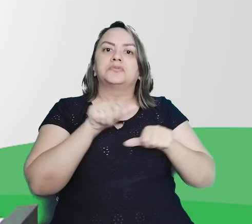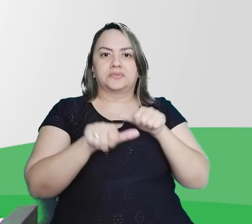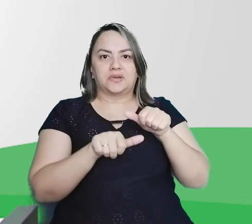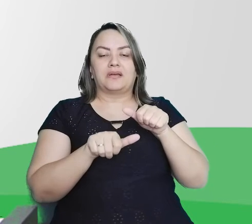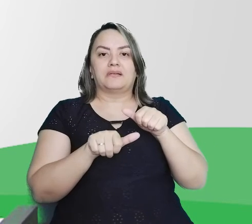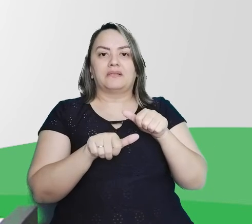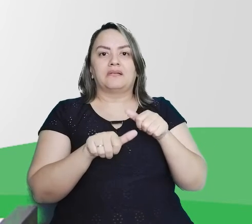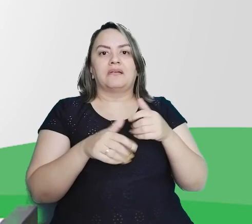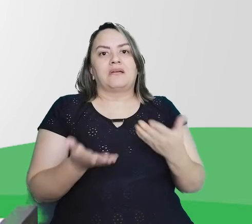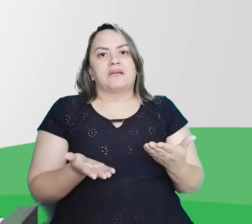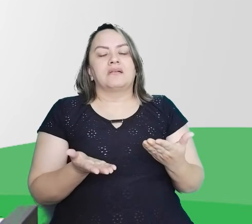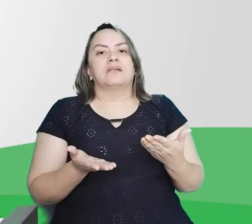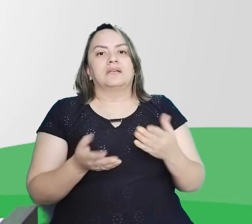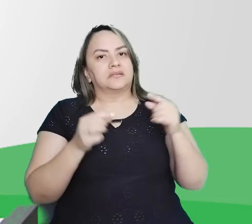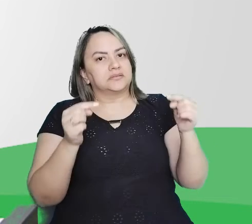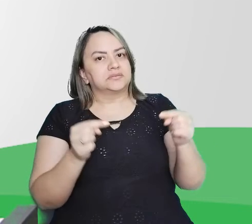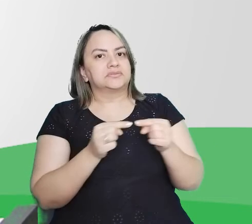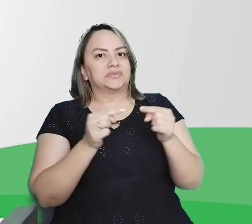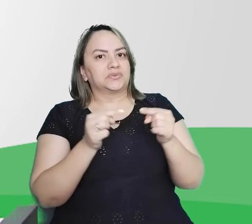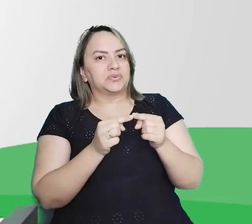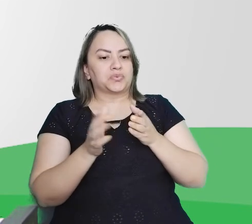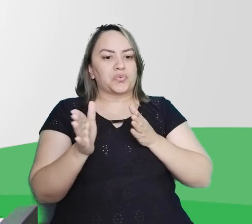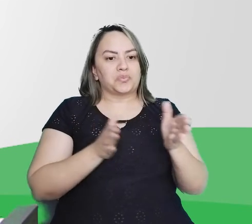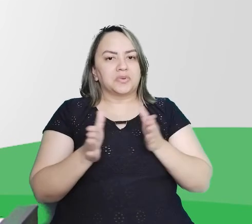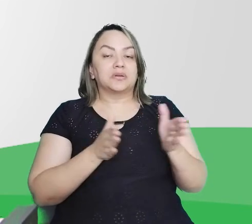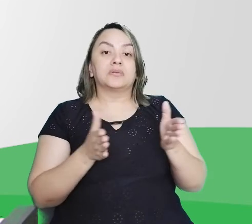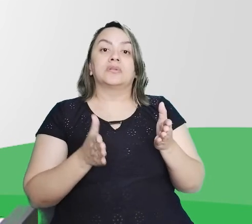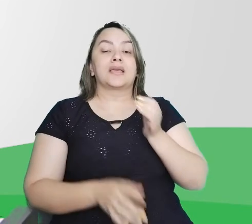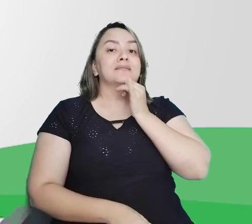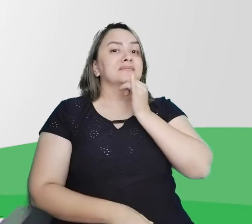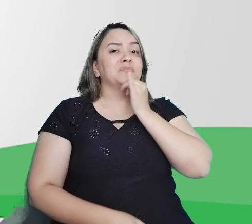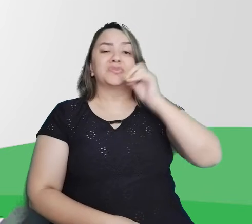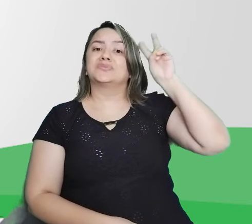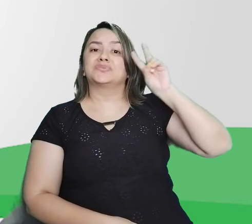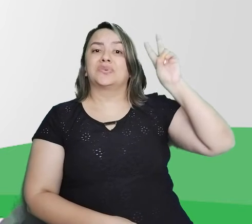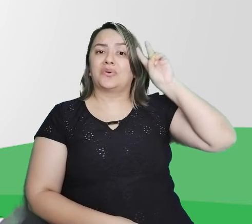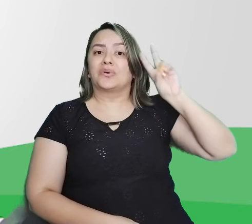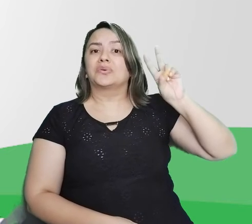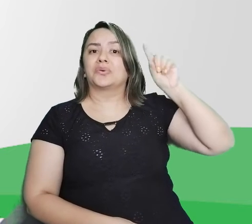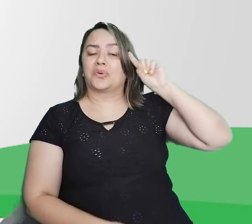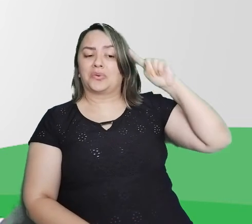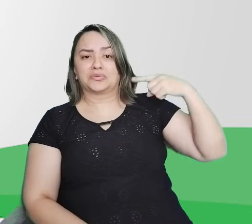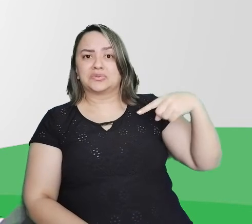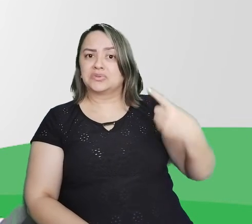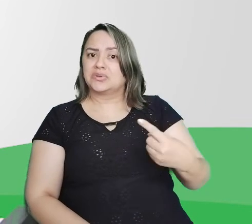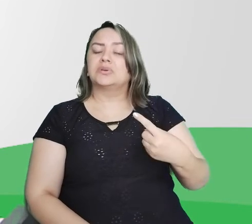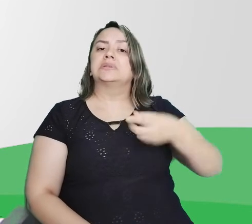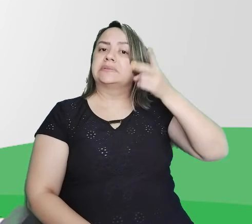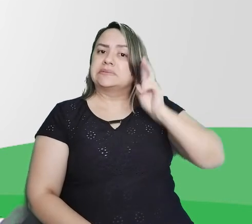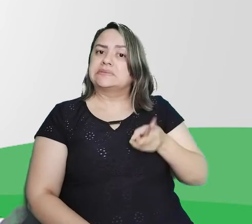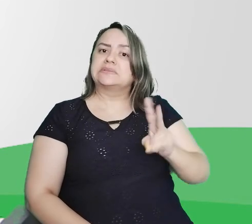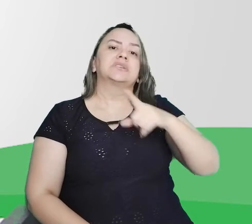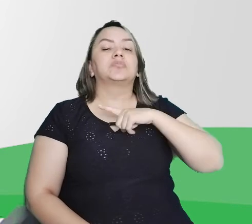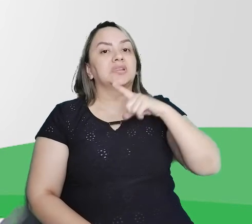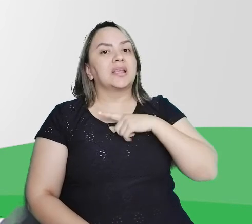cotidianamente. Exemplos históricos e cotidianos não faltam, vocês podem procurá-los. Os abusos nos direitos ao